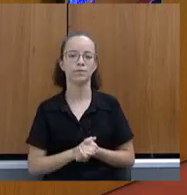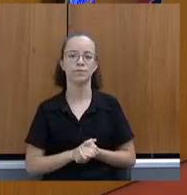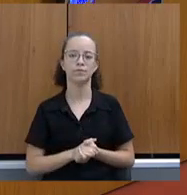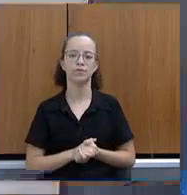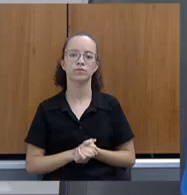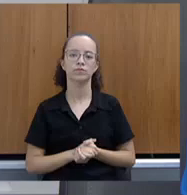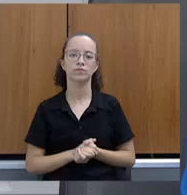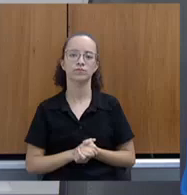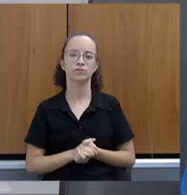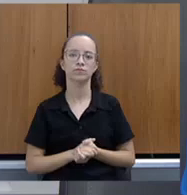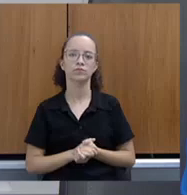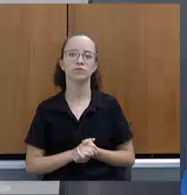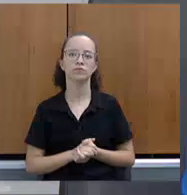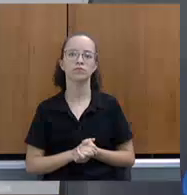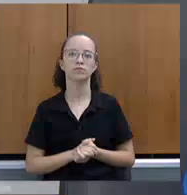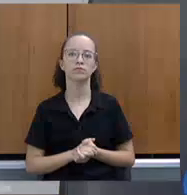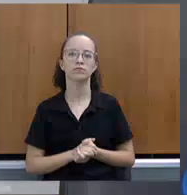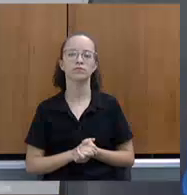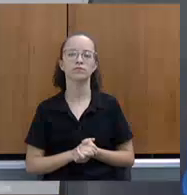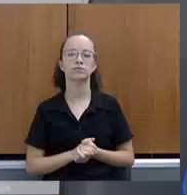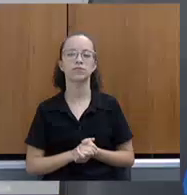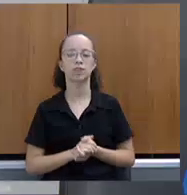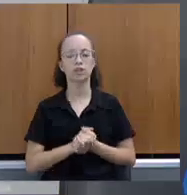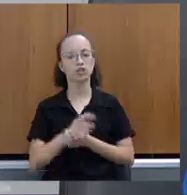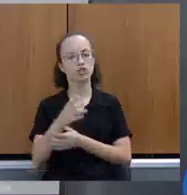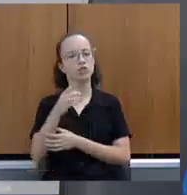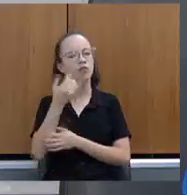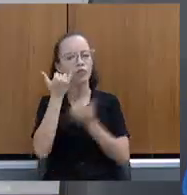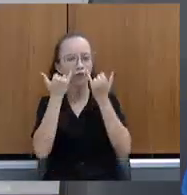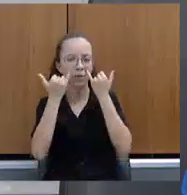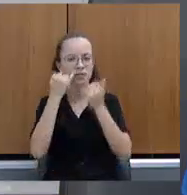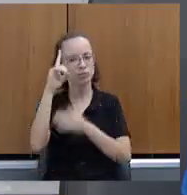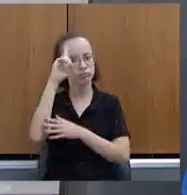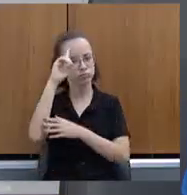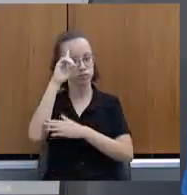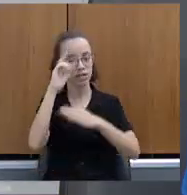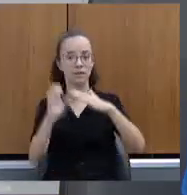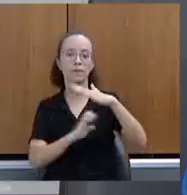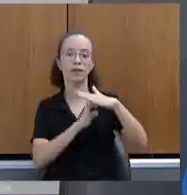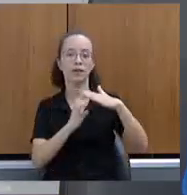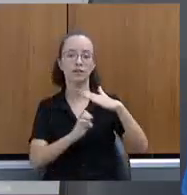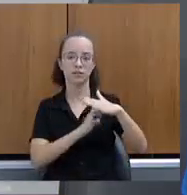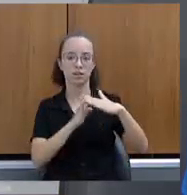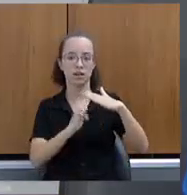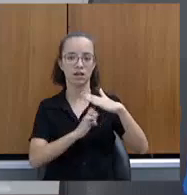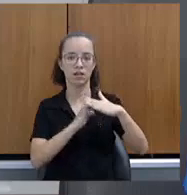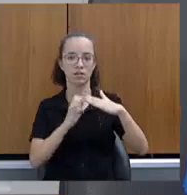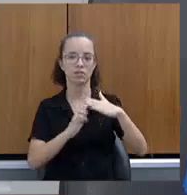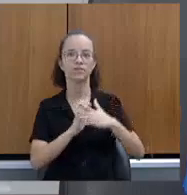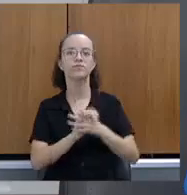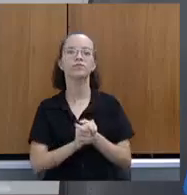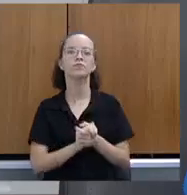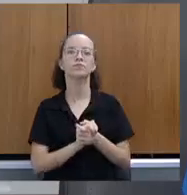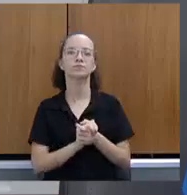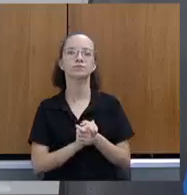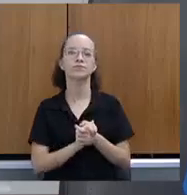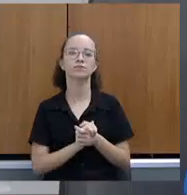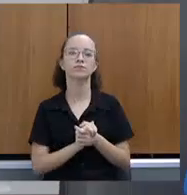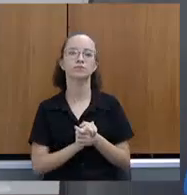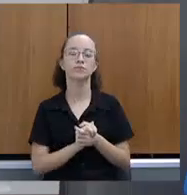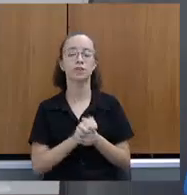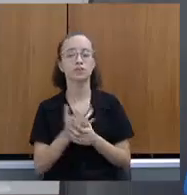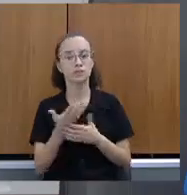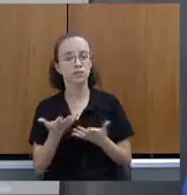com relatos da rotina da empresa Mineira de comunicação que uniu a inconfidência e a TV minas